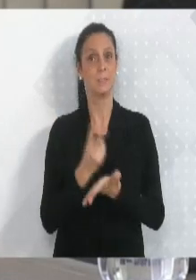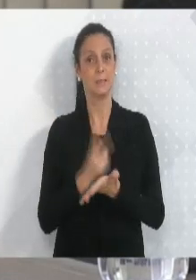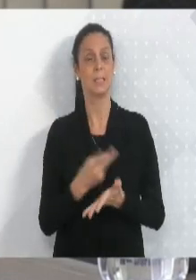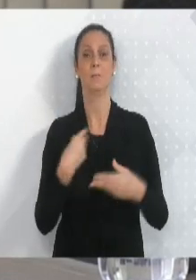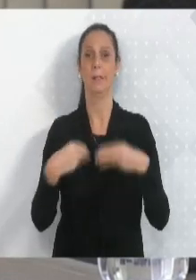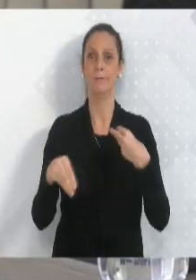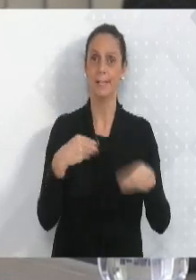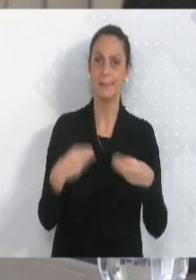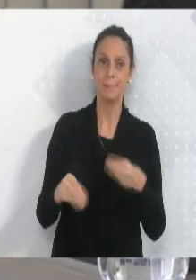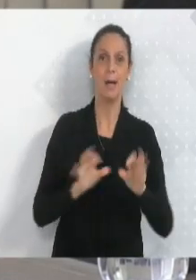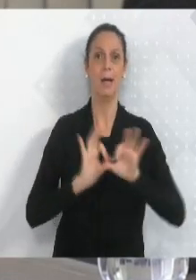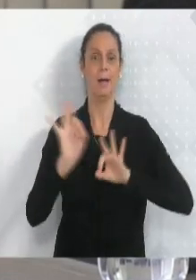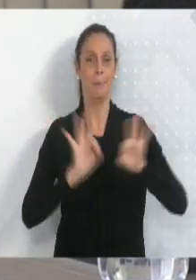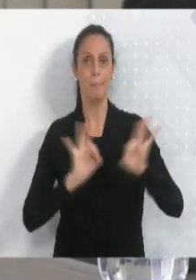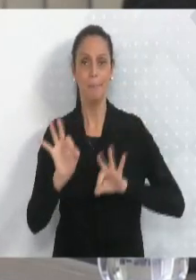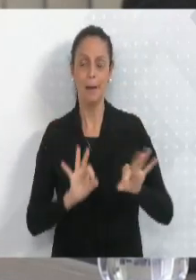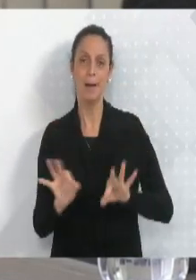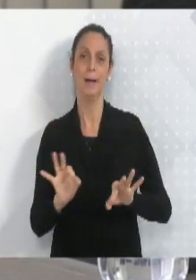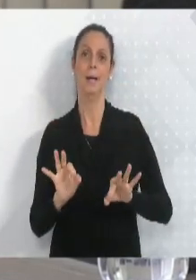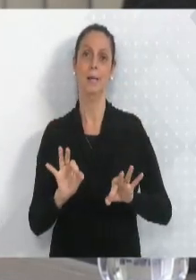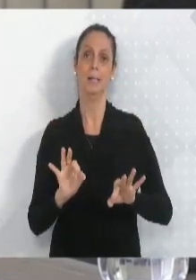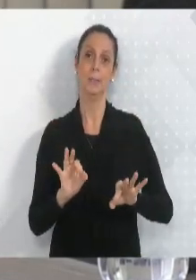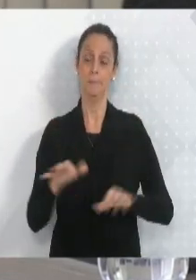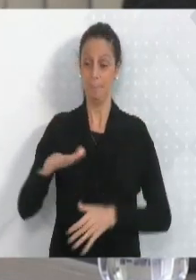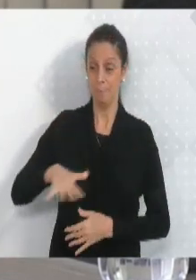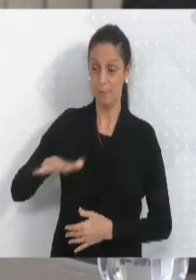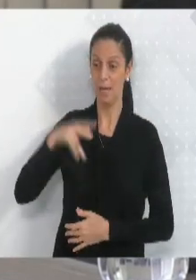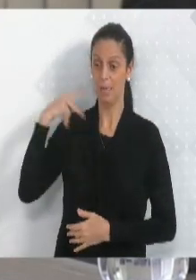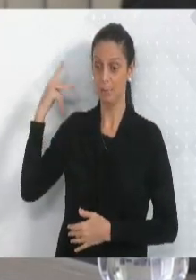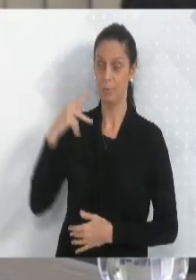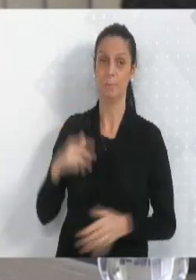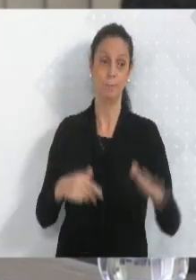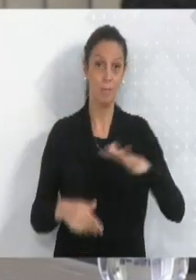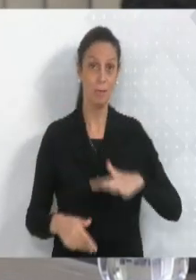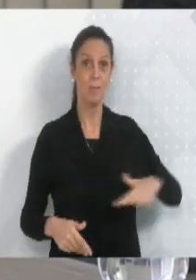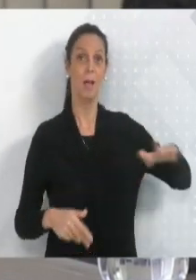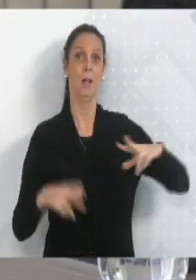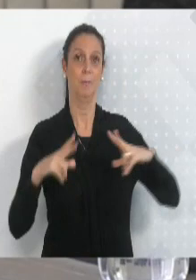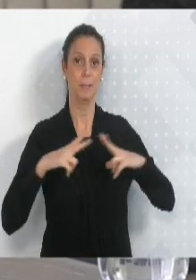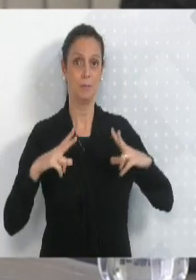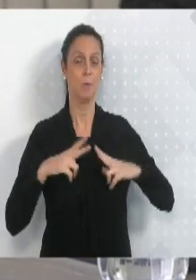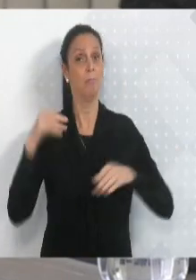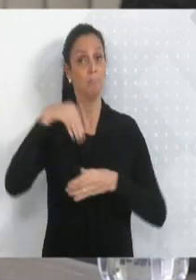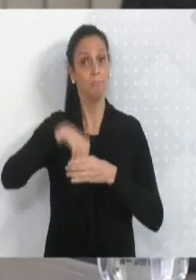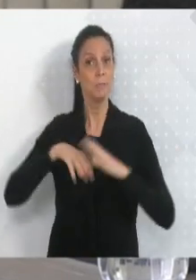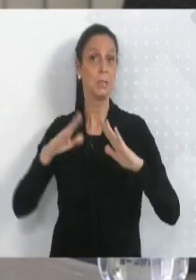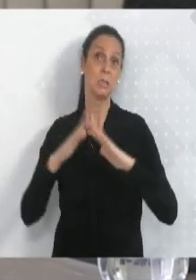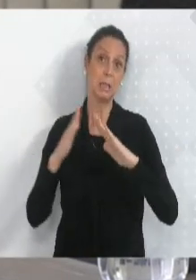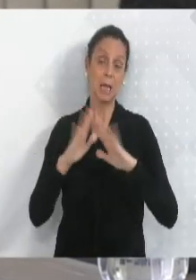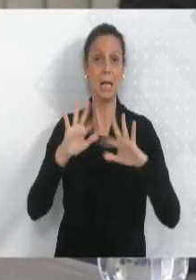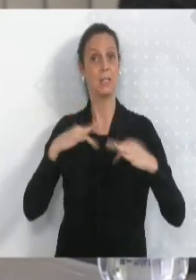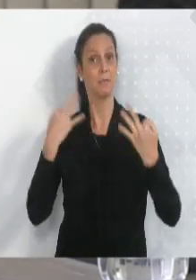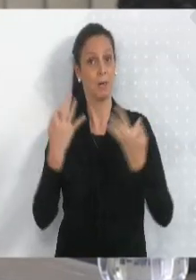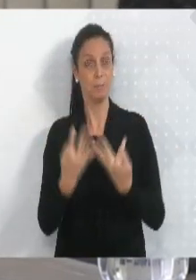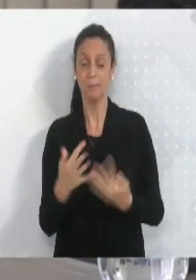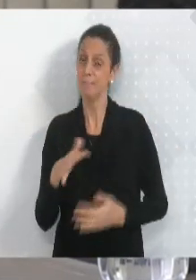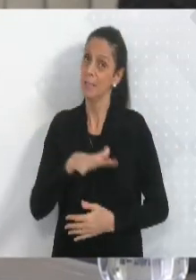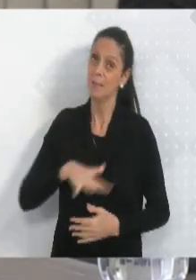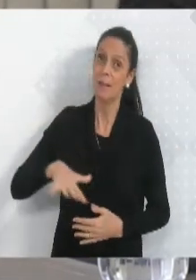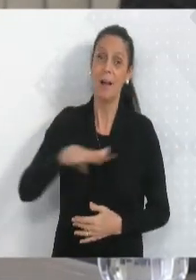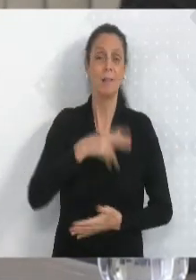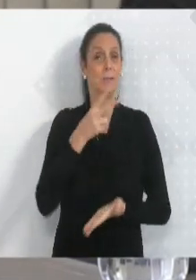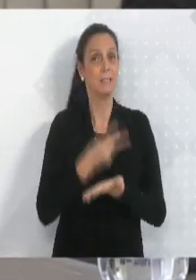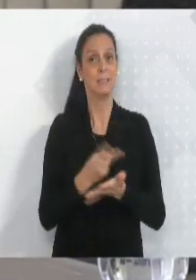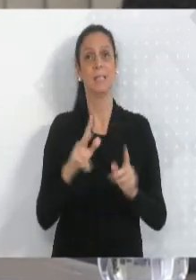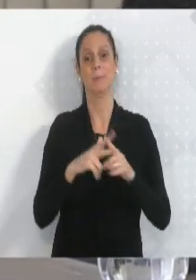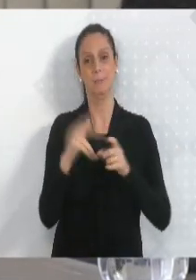seja no nosso processo político, pessoal, em casa, em todas as esferas, nós temos que ajustar algumas coisas, e